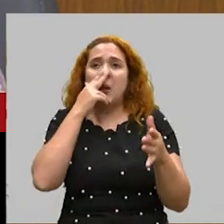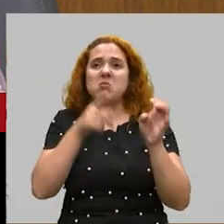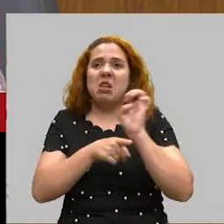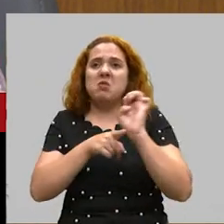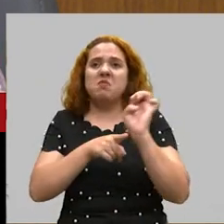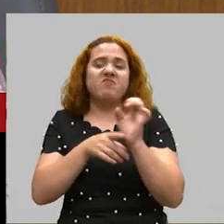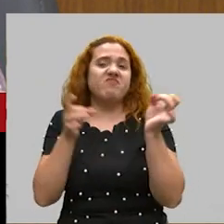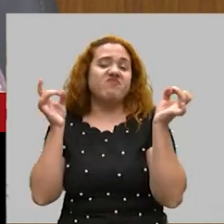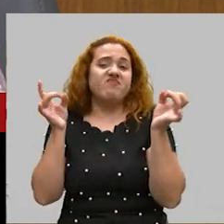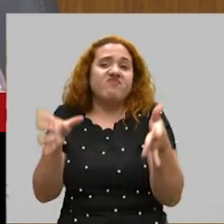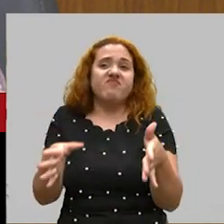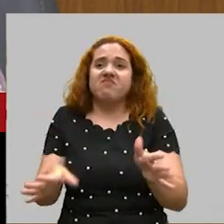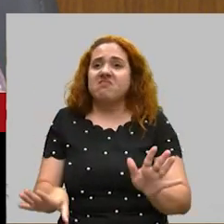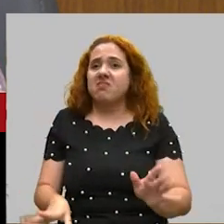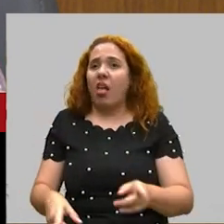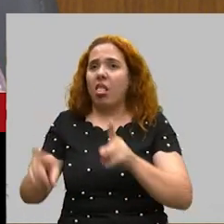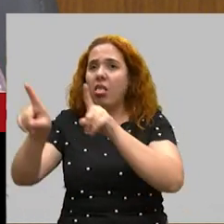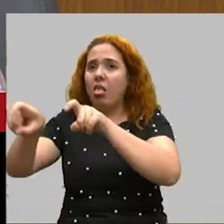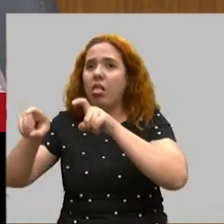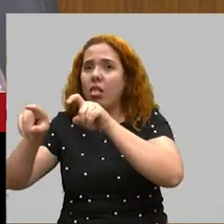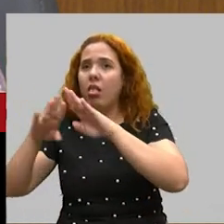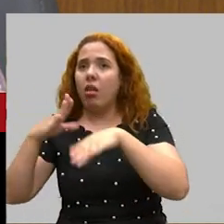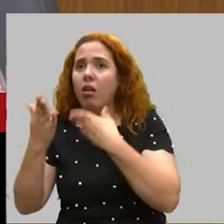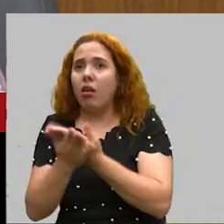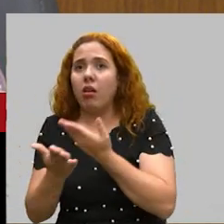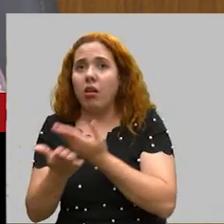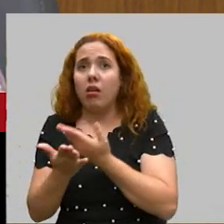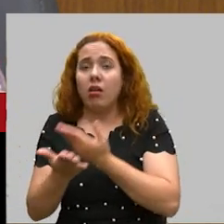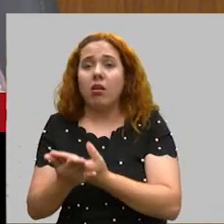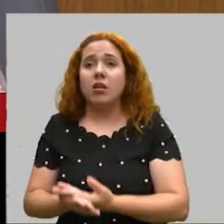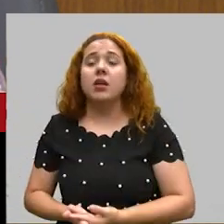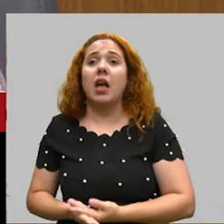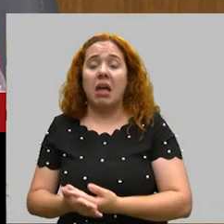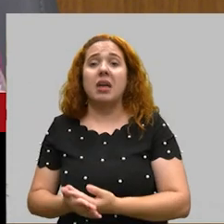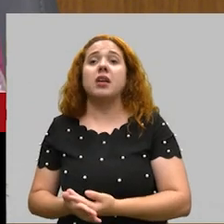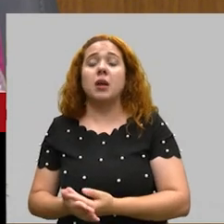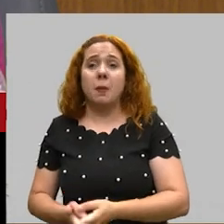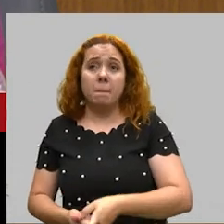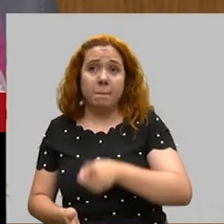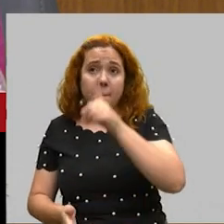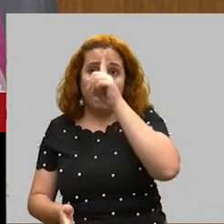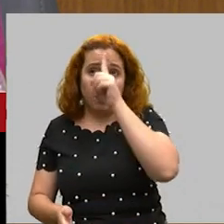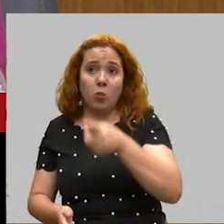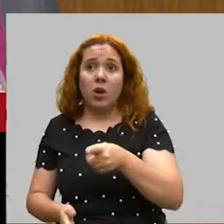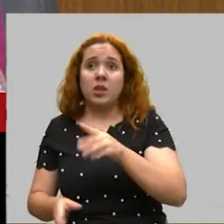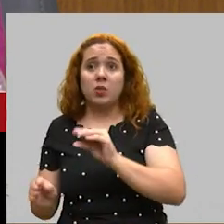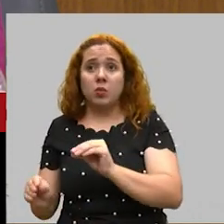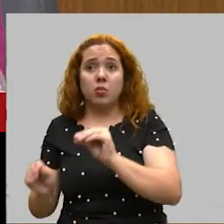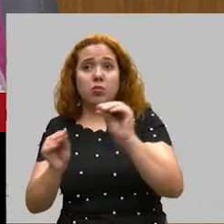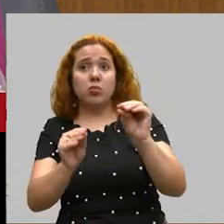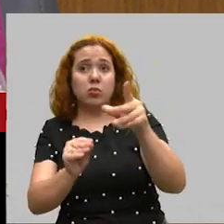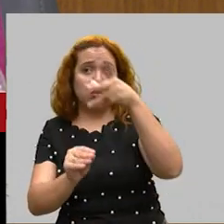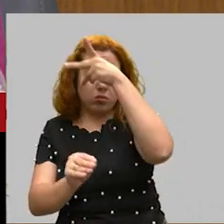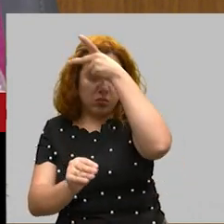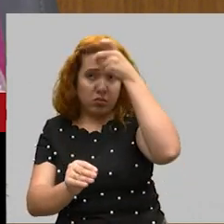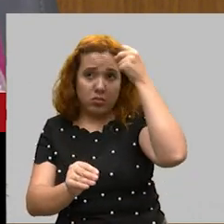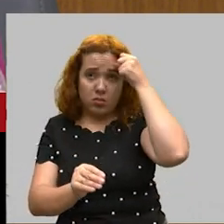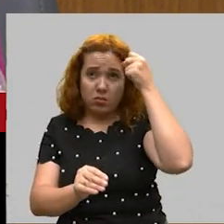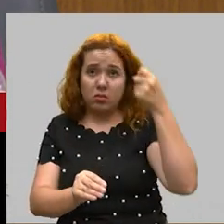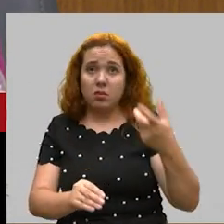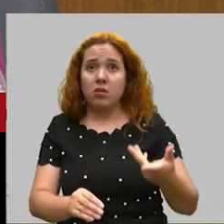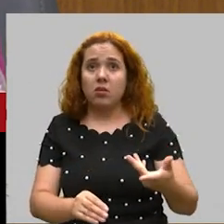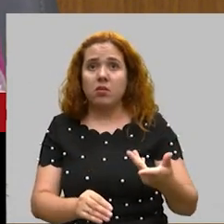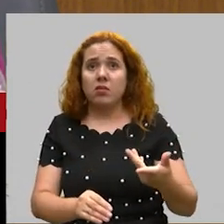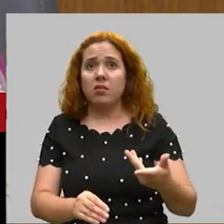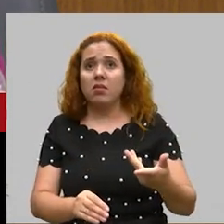escolas Rurais do Estado querendo passar para o município obrigação e o município que é o ente Federado Que